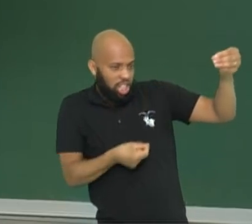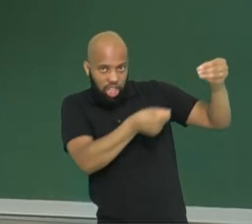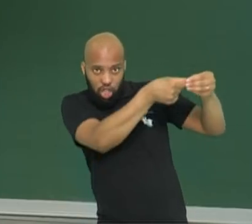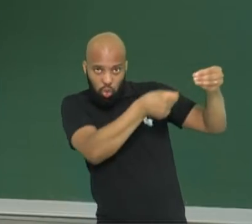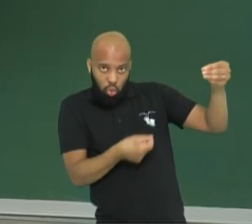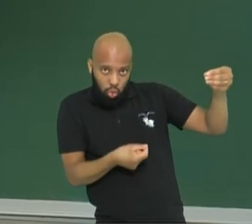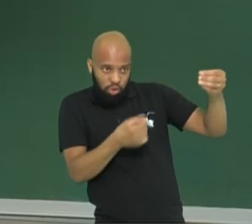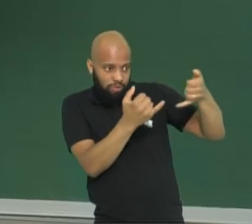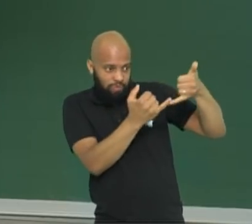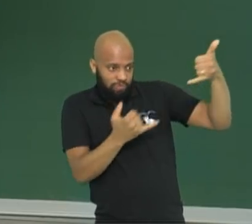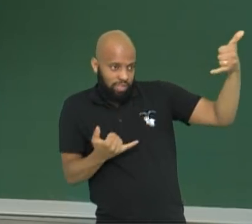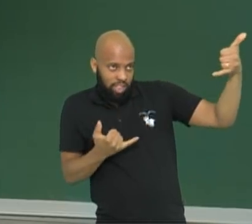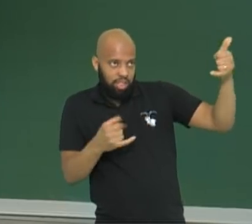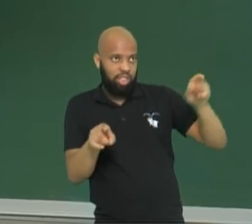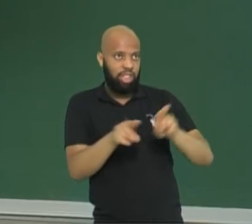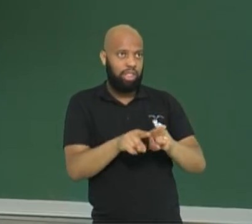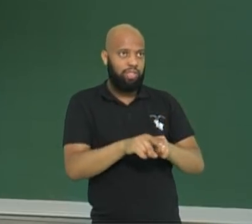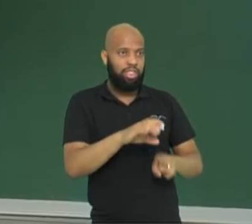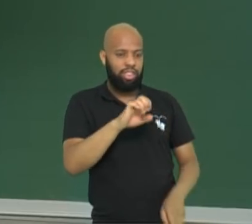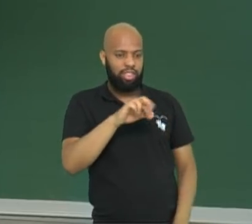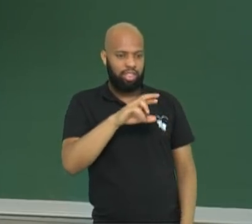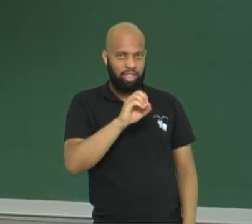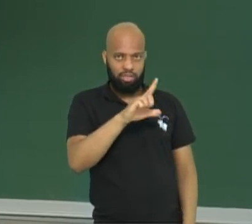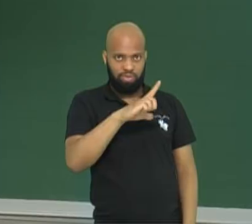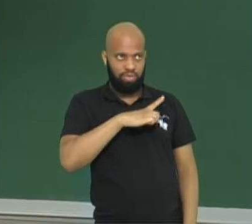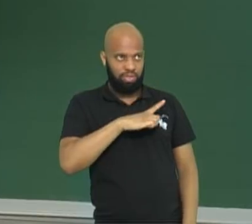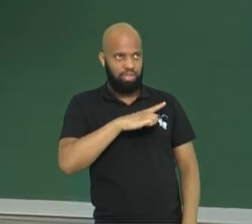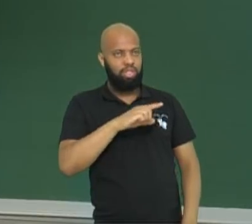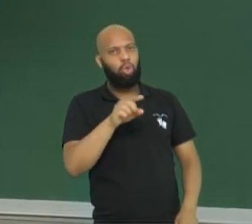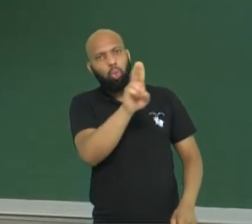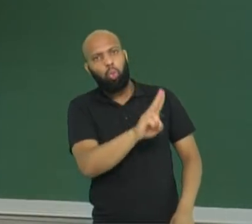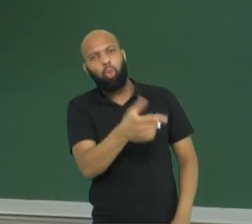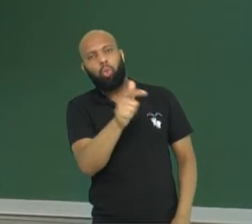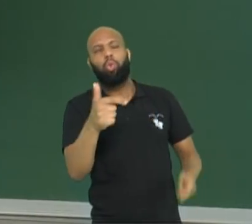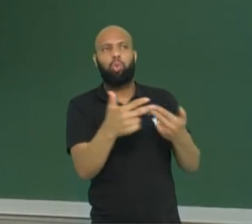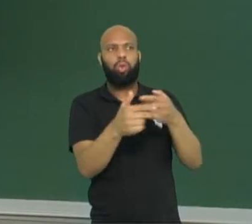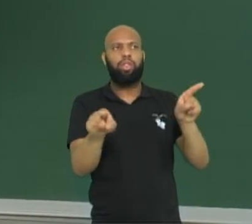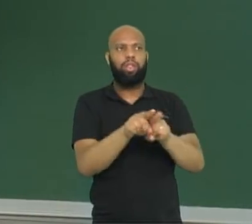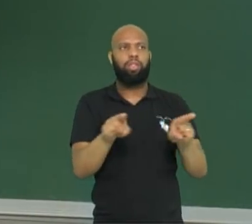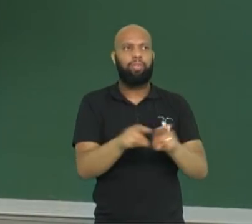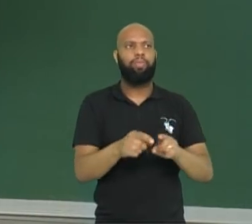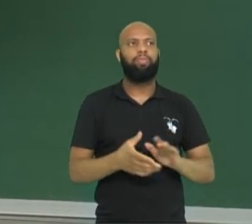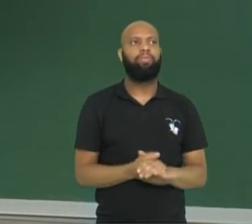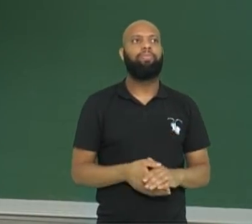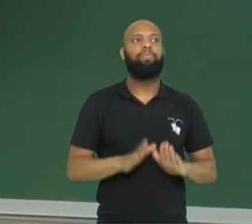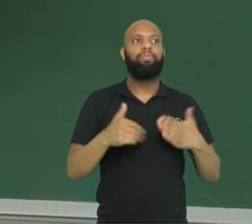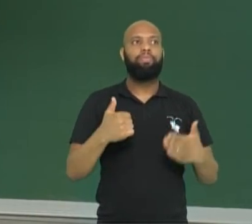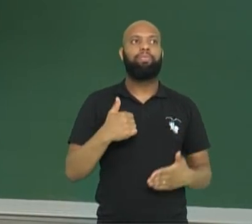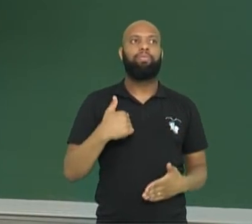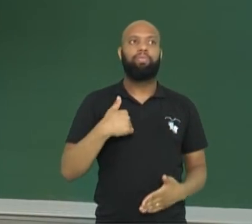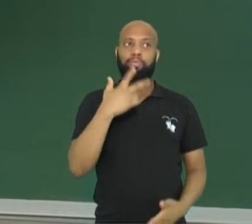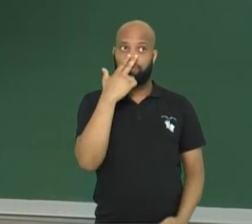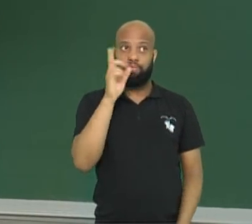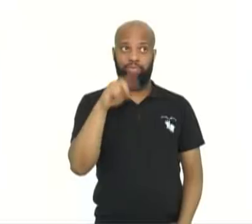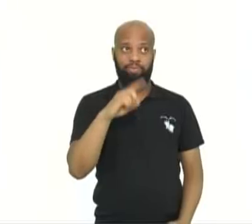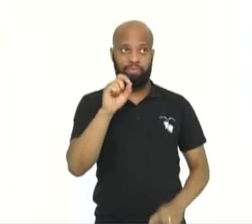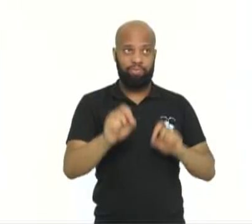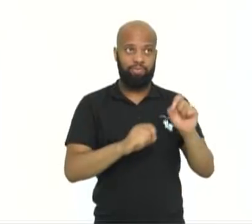outra situação, né? Utilizada, é uma outra combinação ali, utilizada ali. Então, eu acredito que seja a